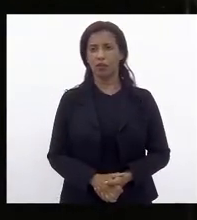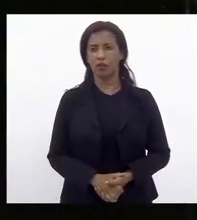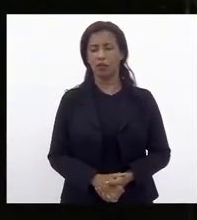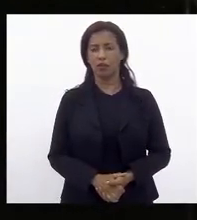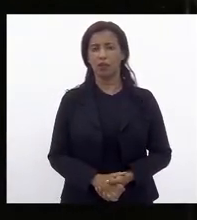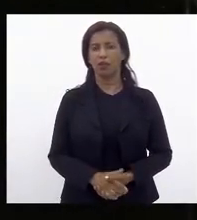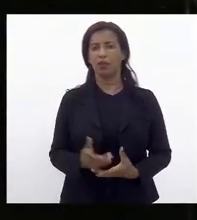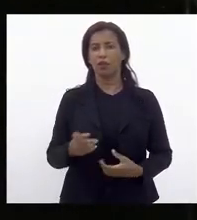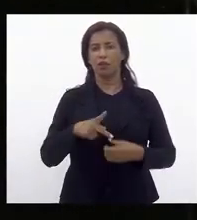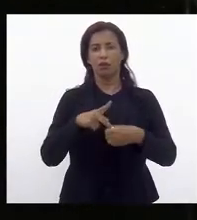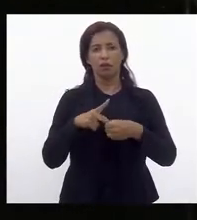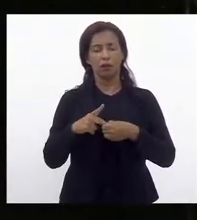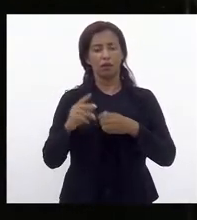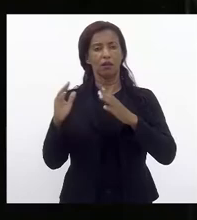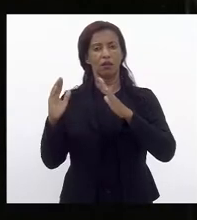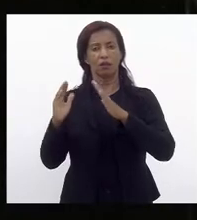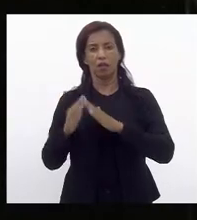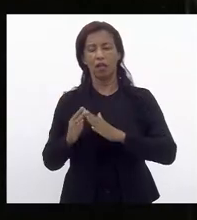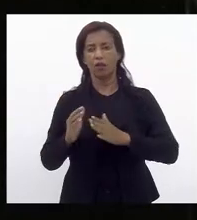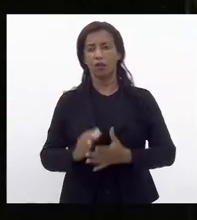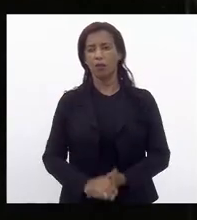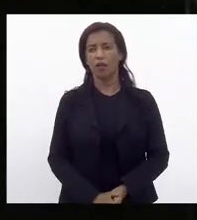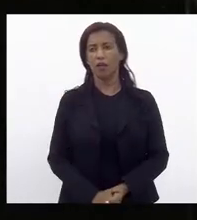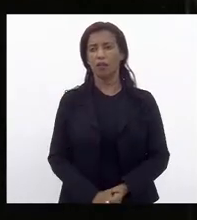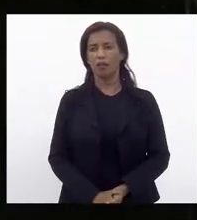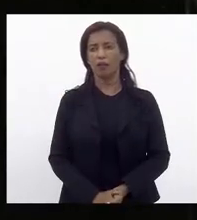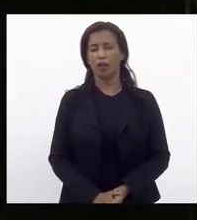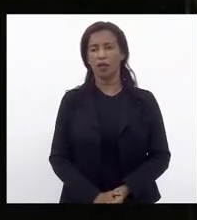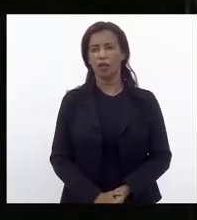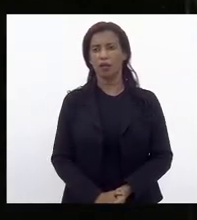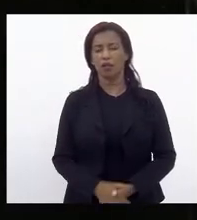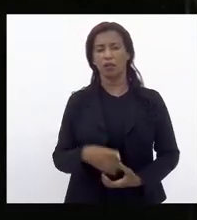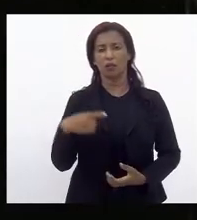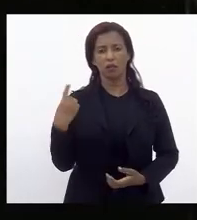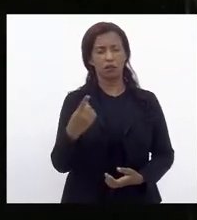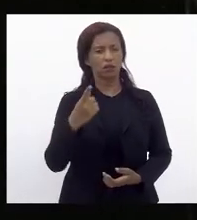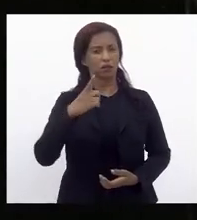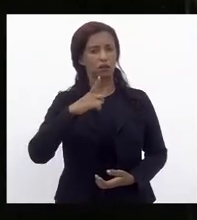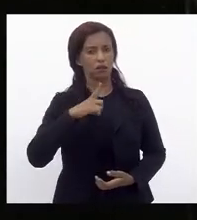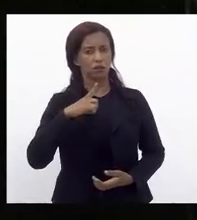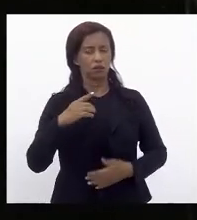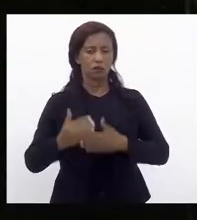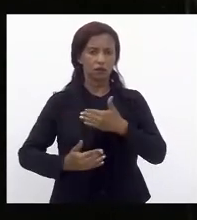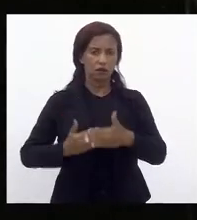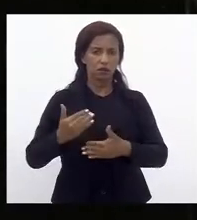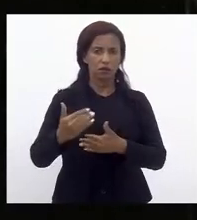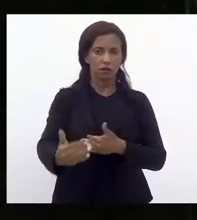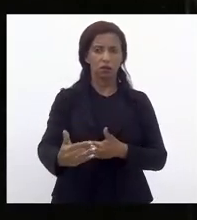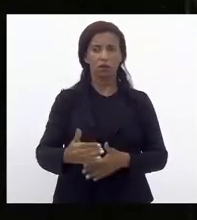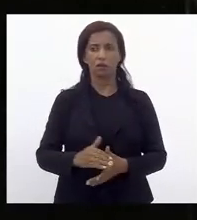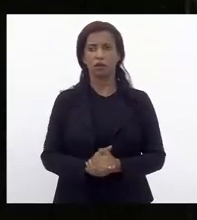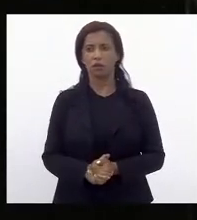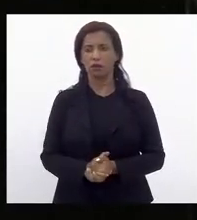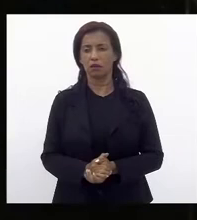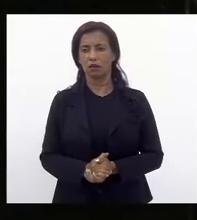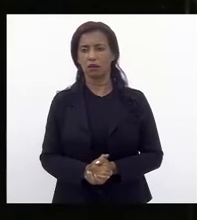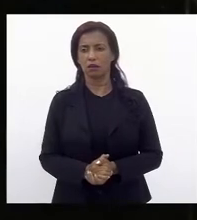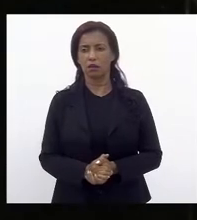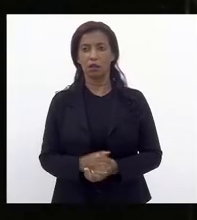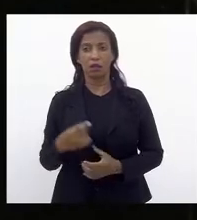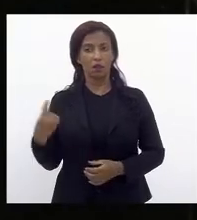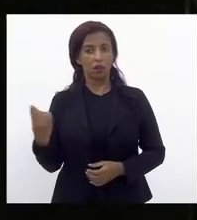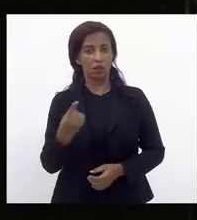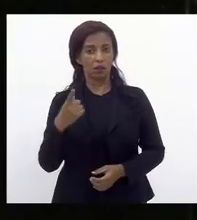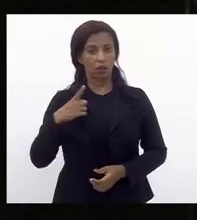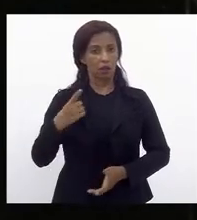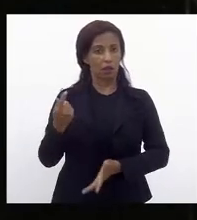com a Procuradoria da Casa. Nós temos que avançar, presidenta Tia Ju. Nós temos